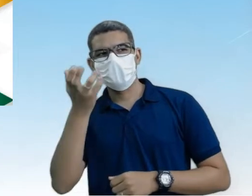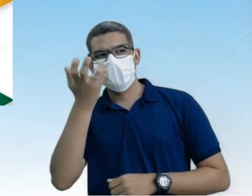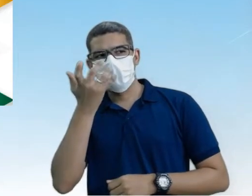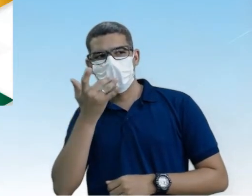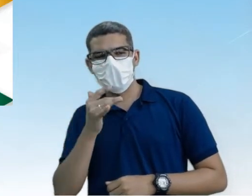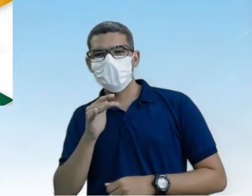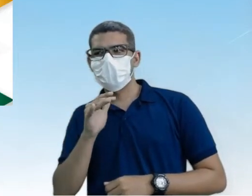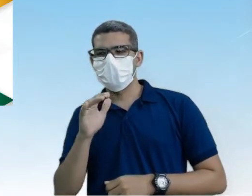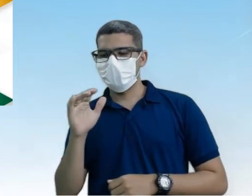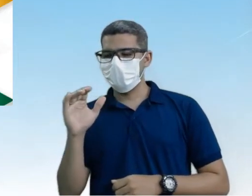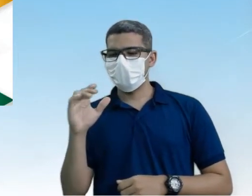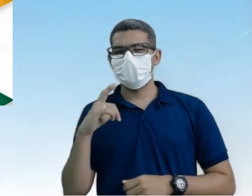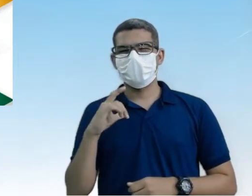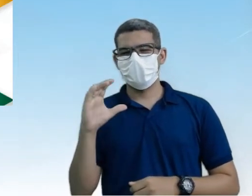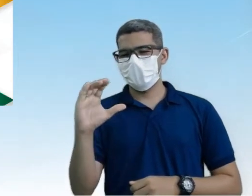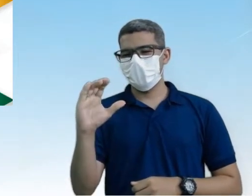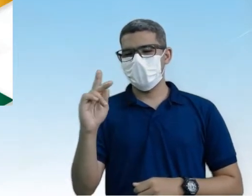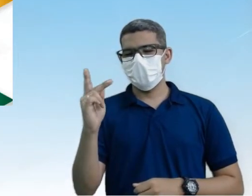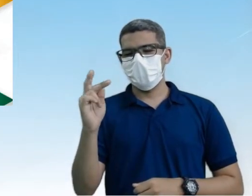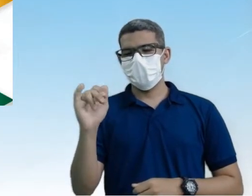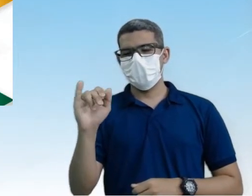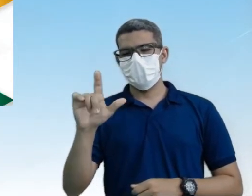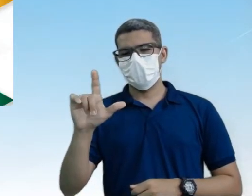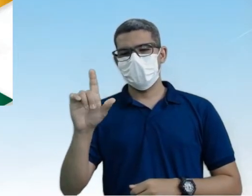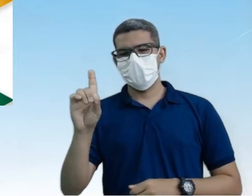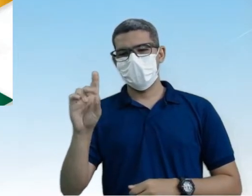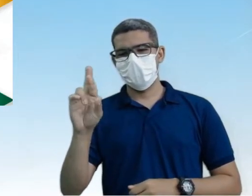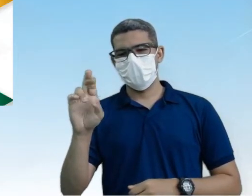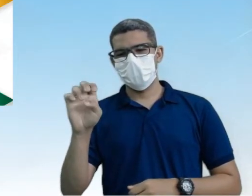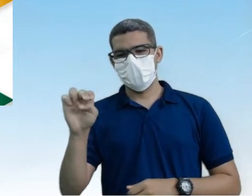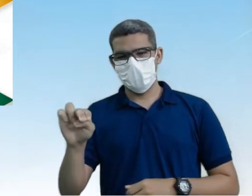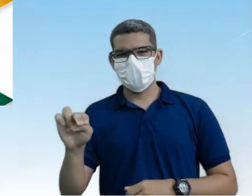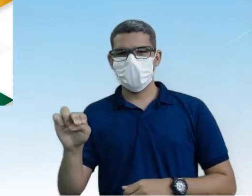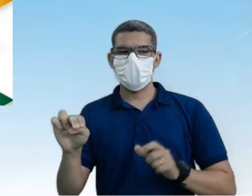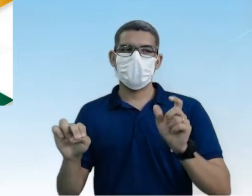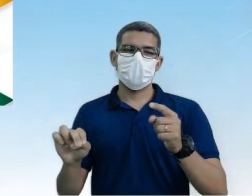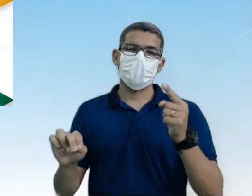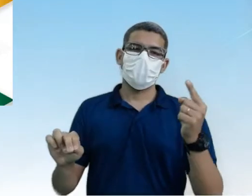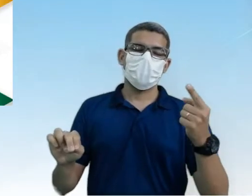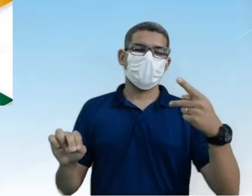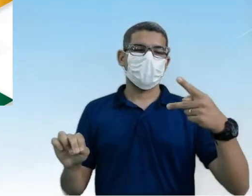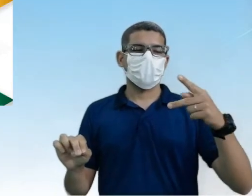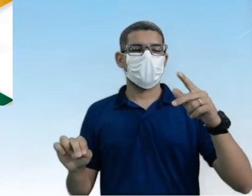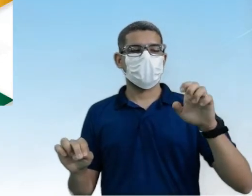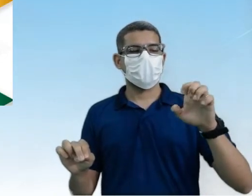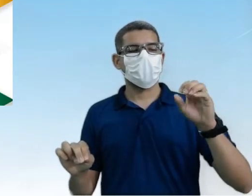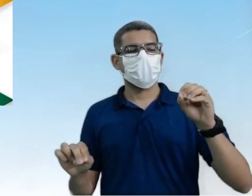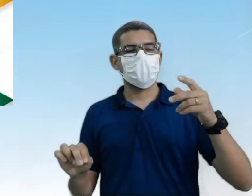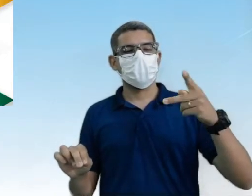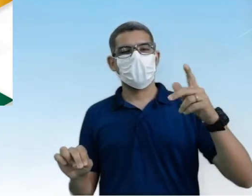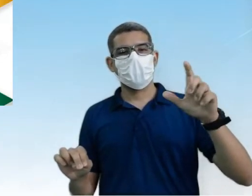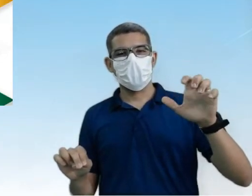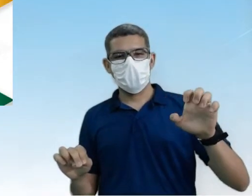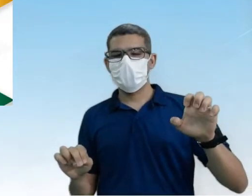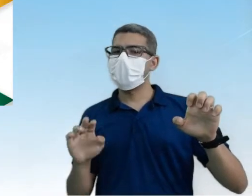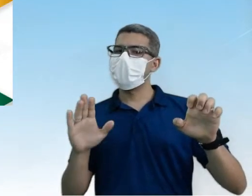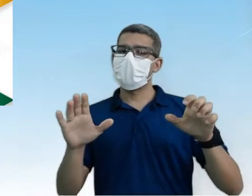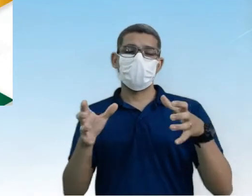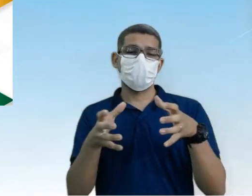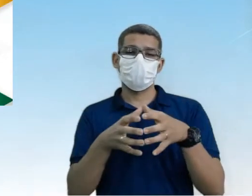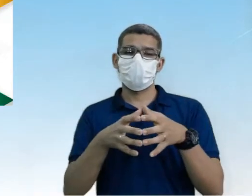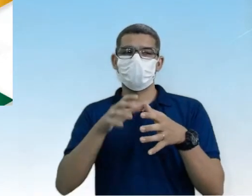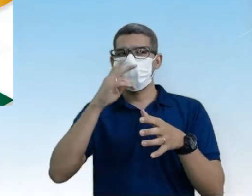children, crianças, e do outro lado tem people, pessoas, mas as imagens falam do mesmo grupo. E